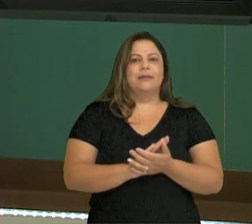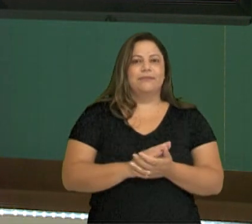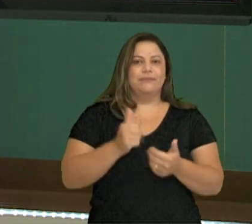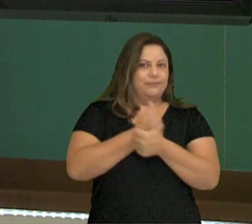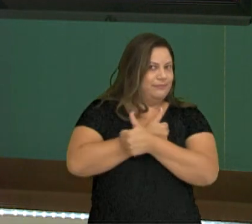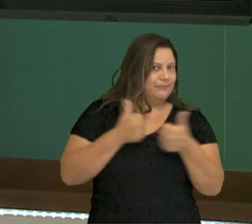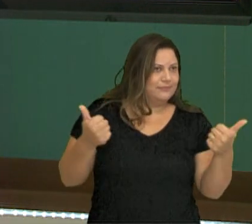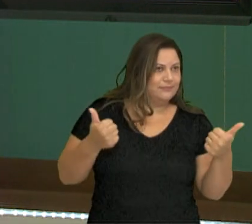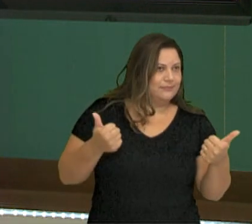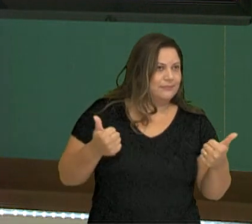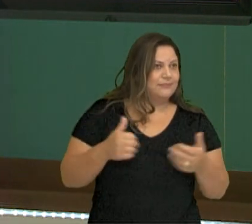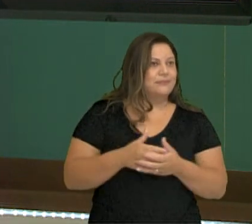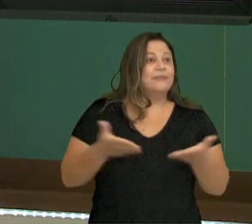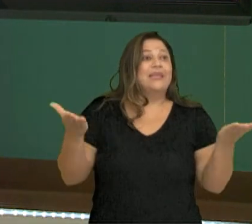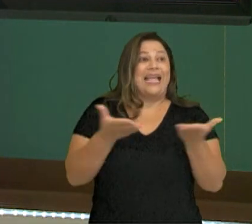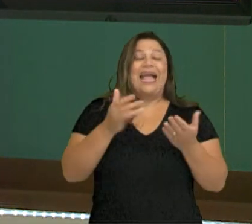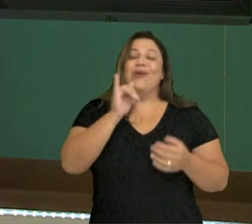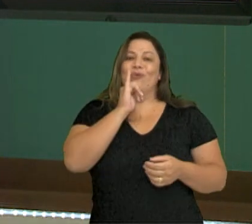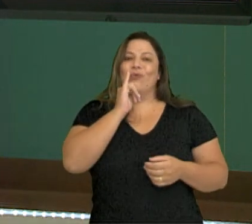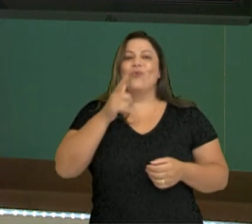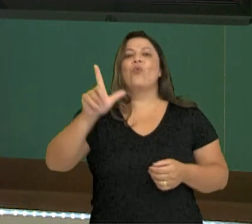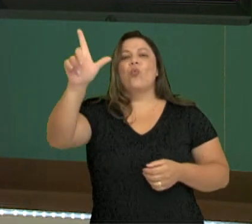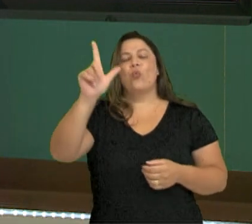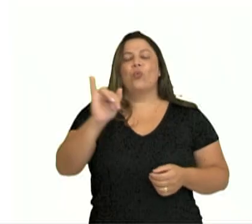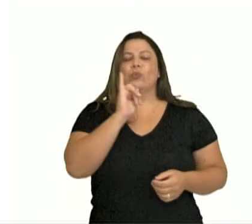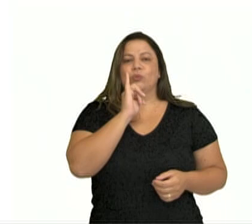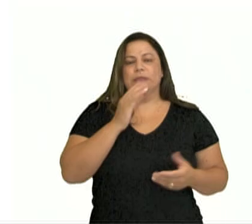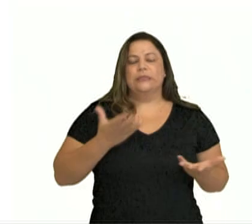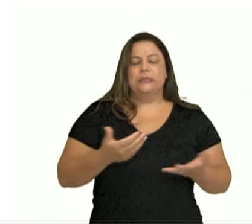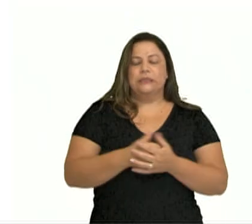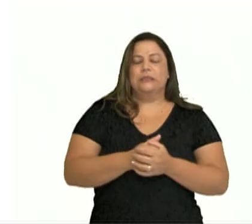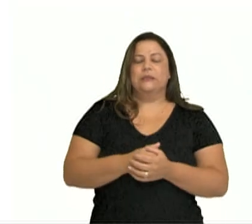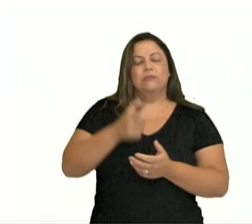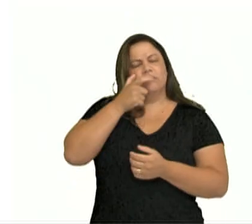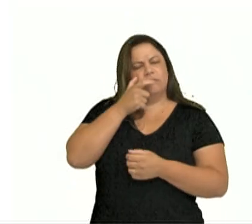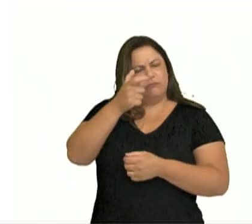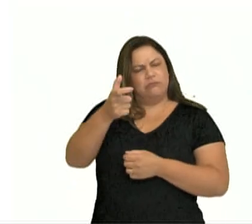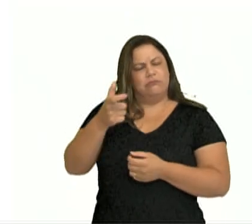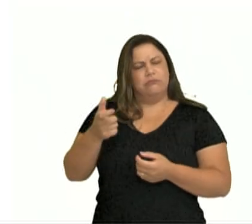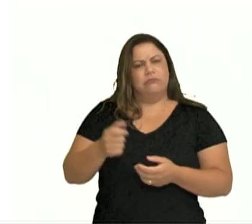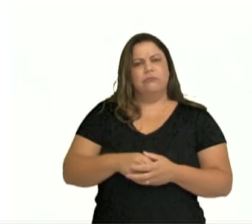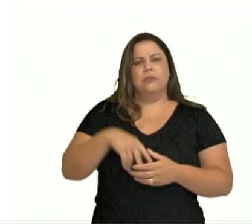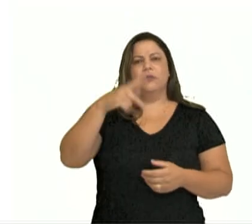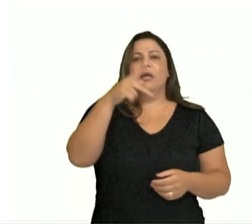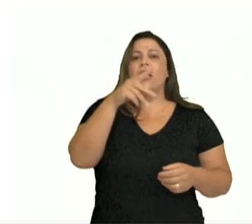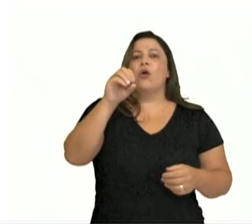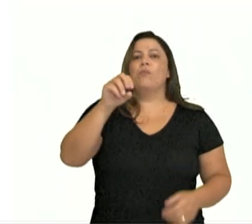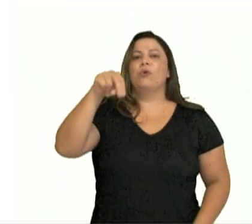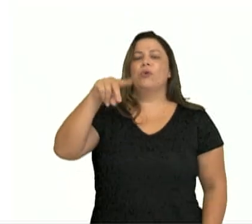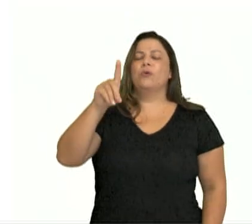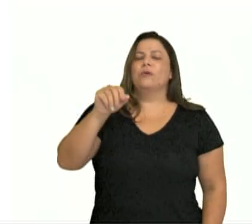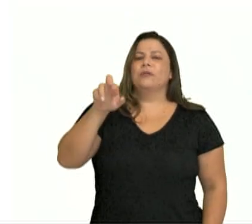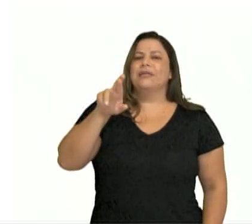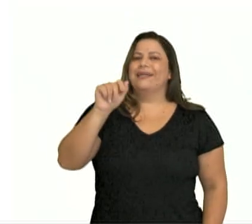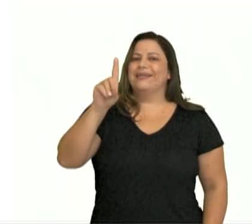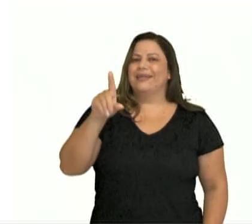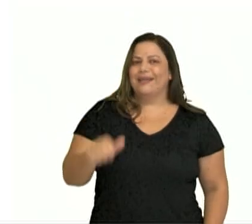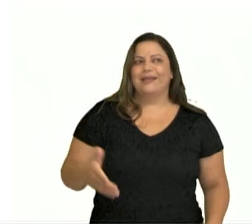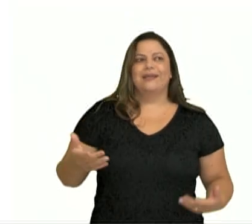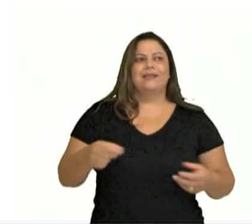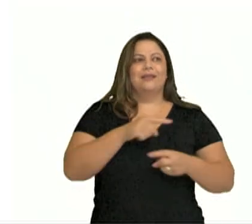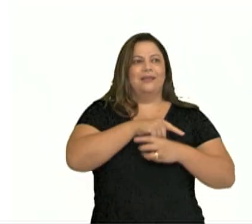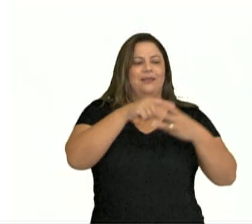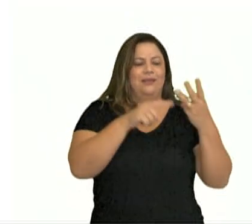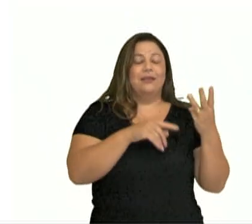Tranquilo? Agora nós temos um outro exemplo de média bastante interessante, que é a média ponderada. Aqui eu tenho 3